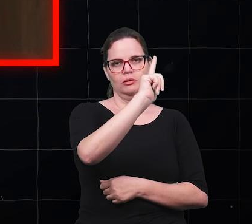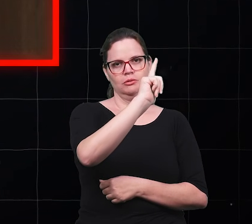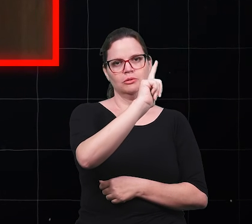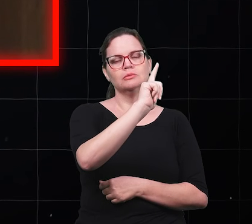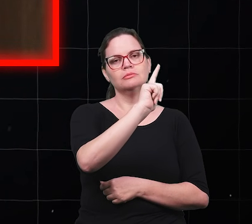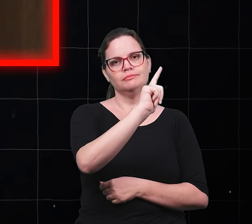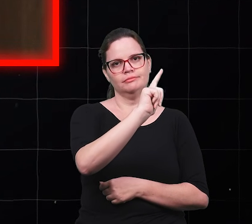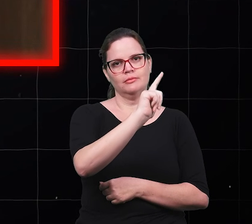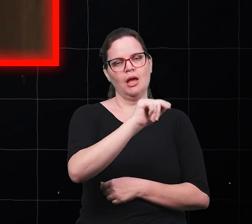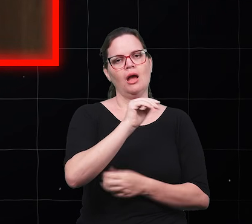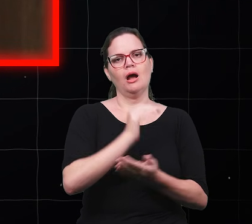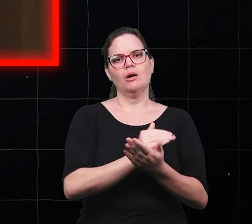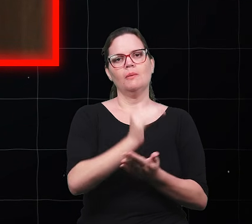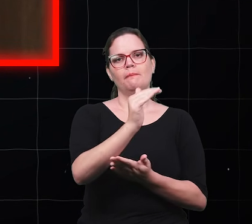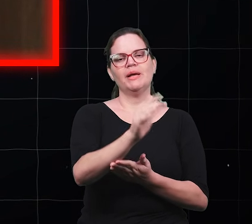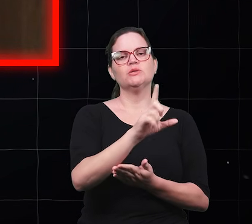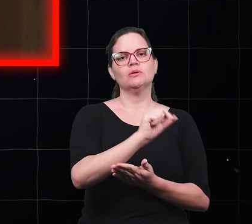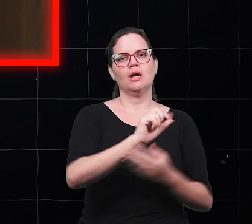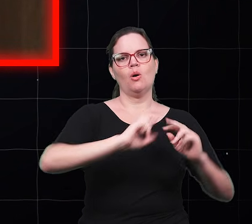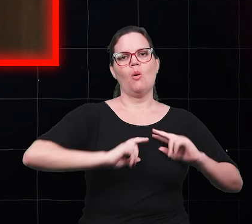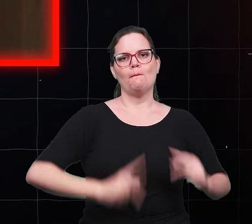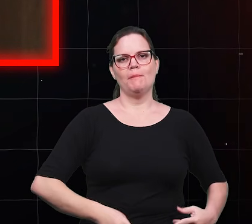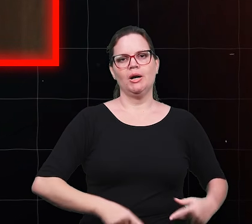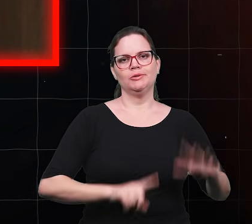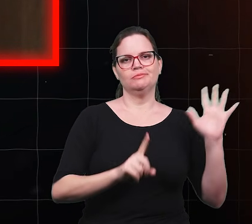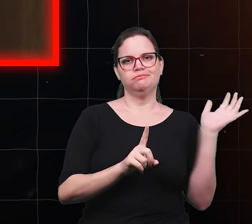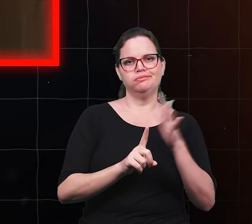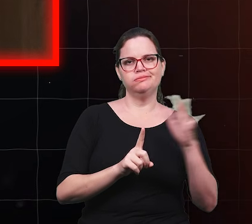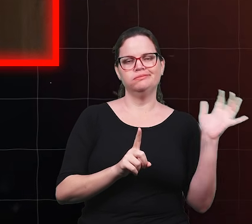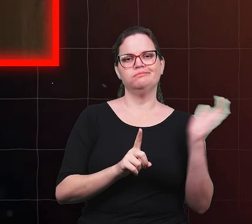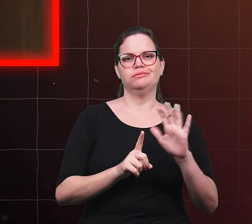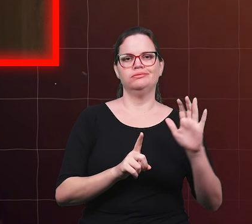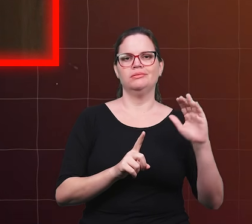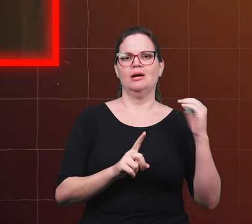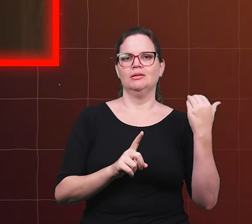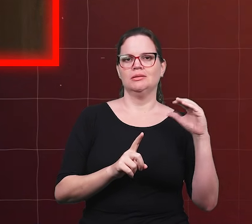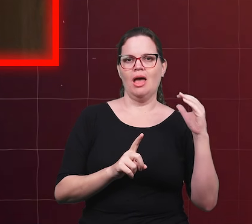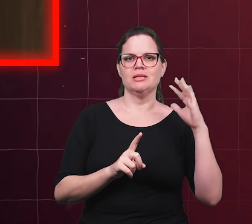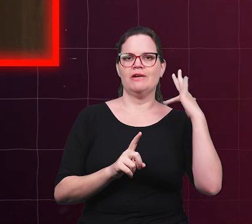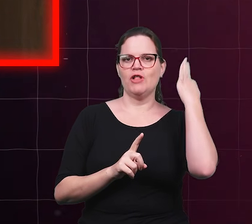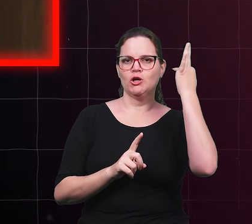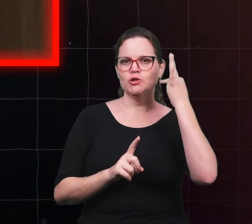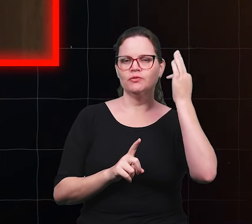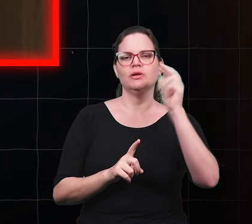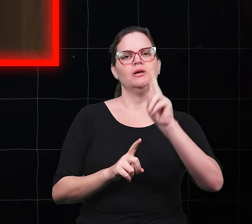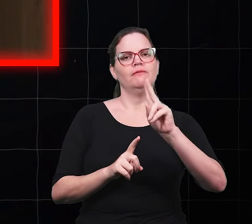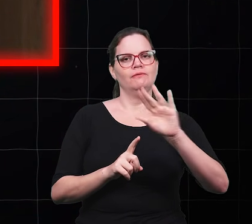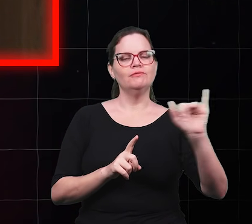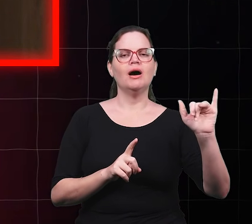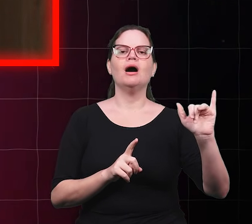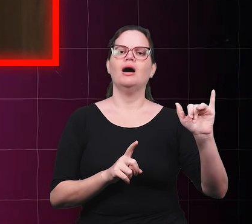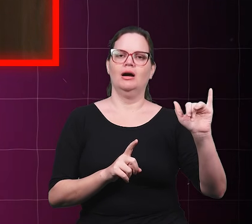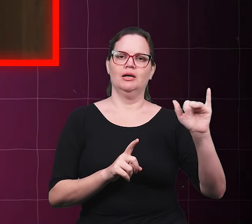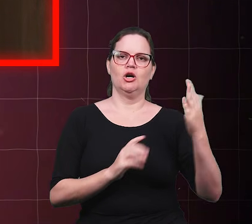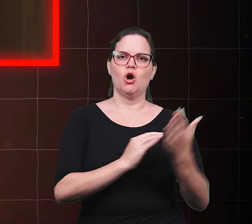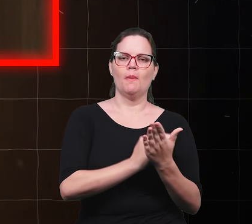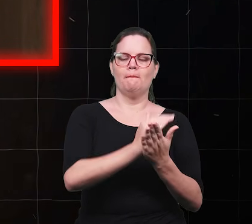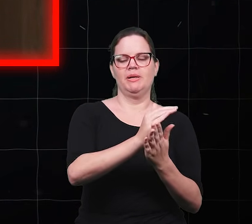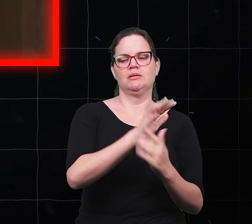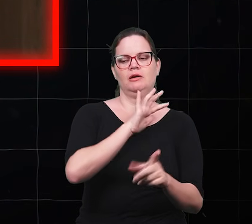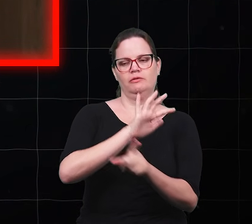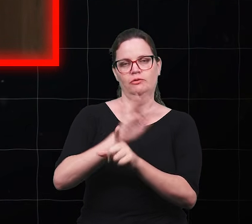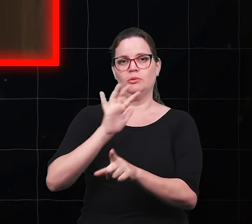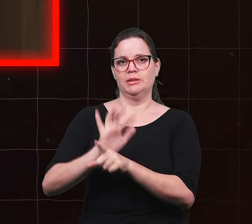alguma manifestação humana, científica, ela vai saber se colocar. E